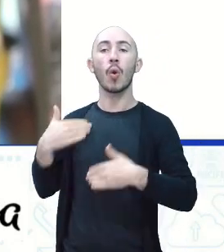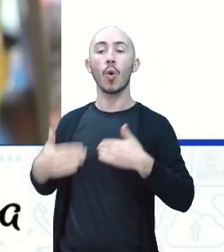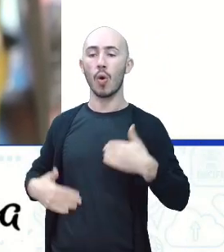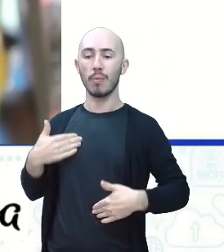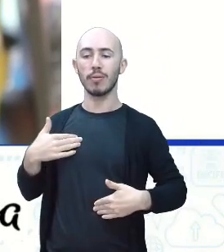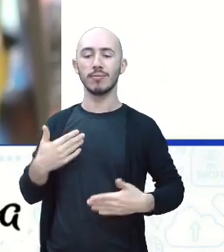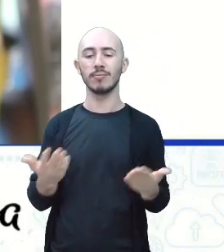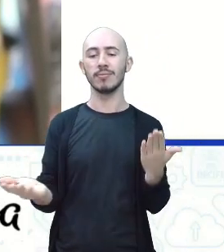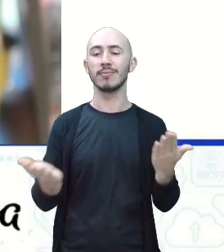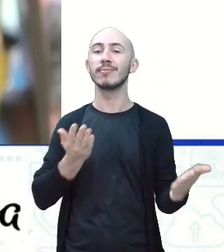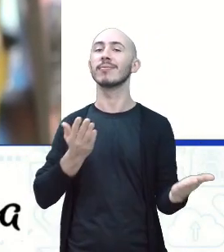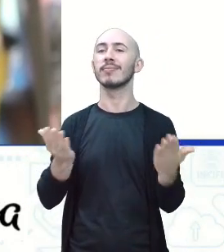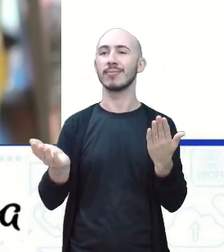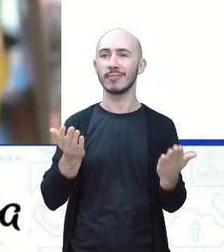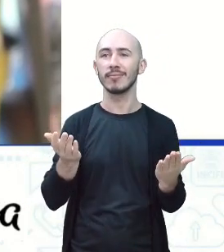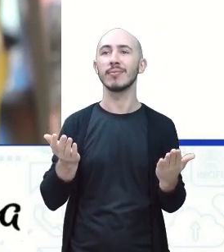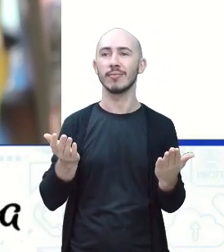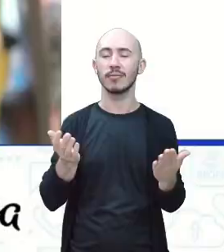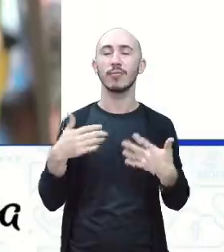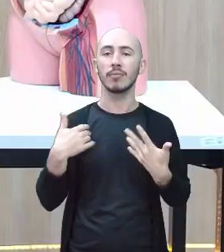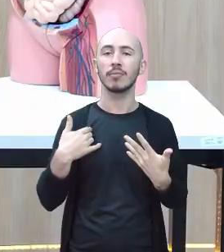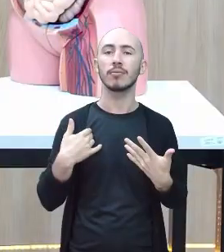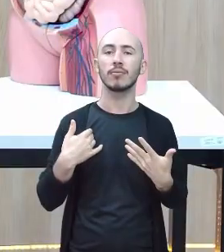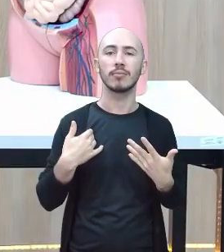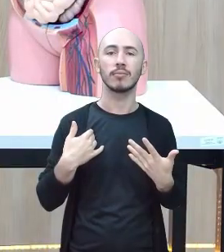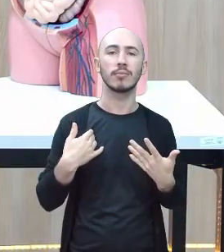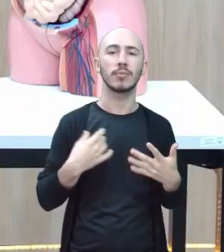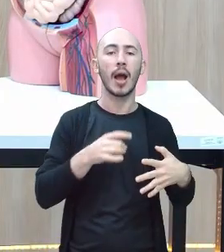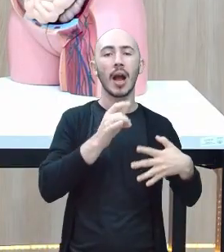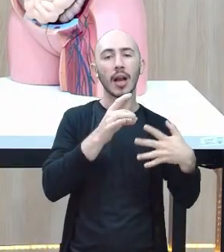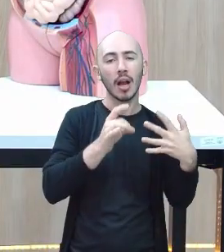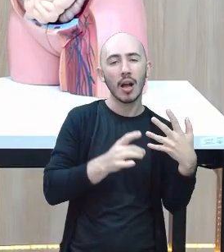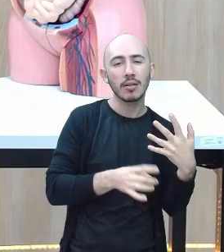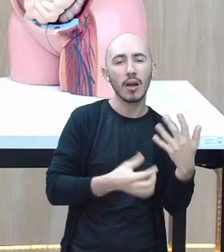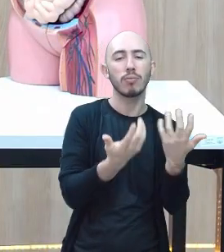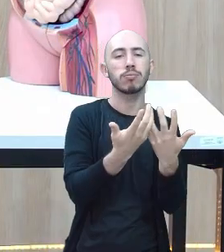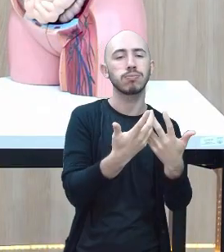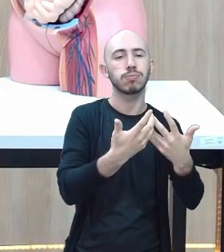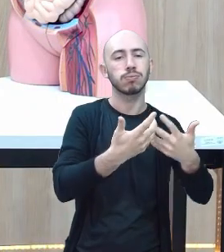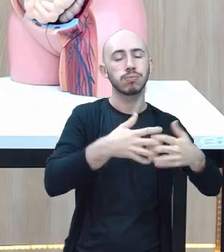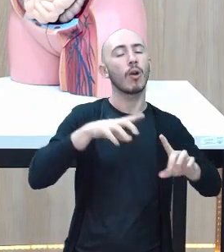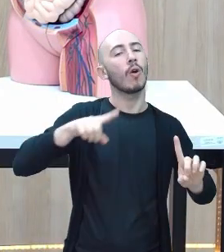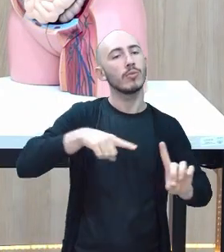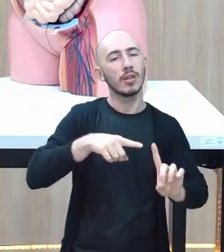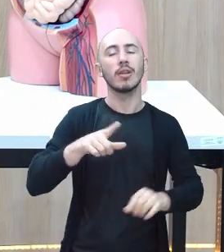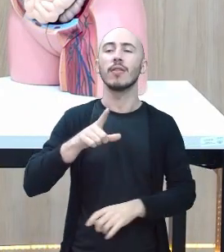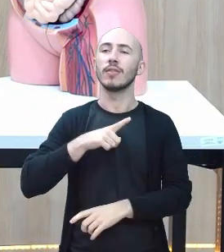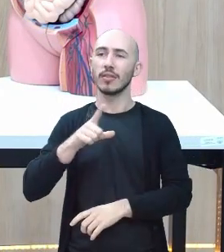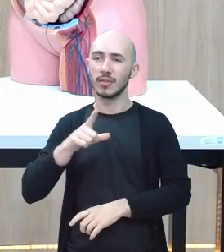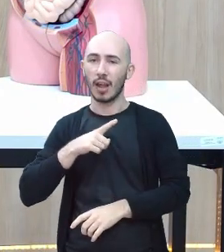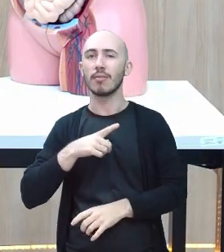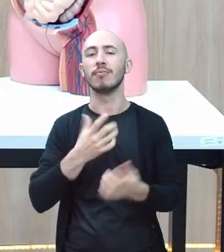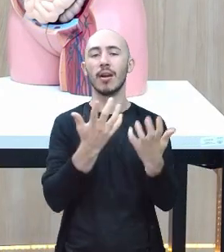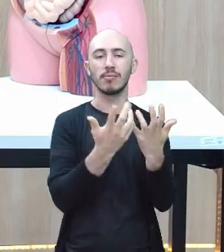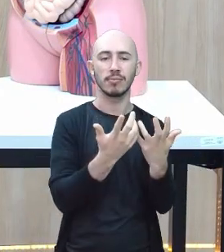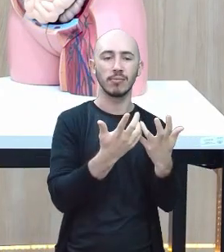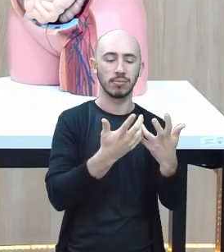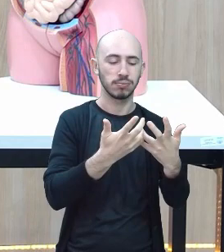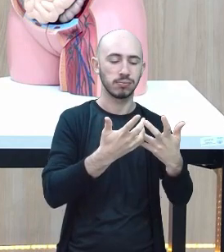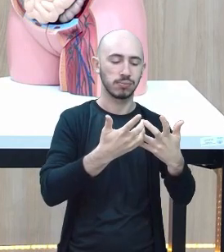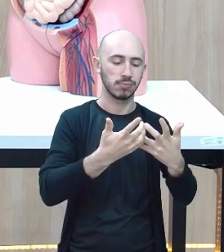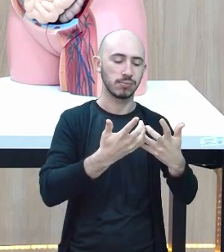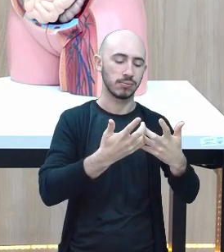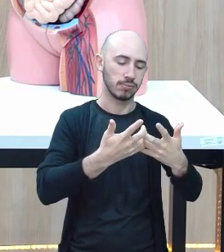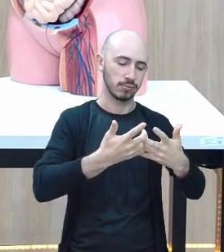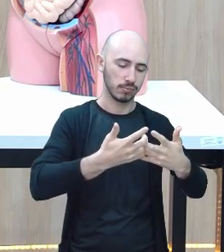as suas partes estão trabalhando com um único objetivo, né? E funcionando todos em sincronia, fazendo